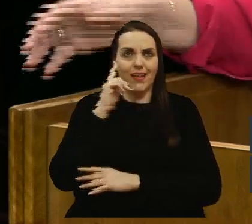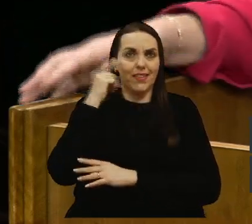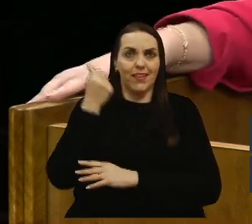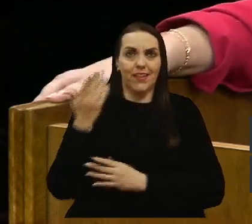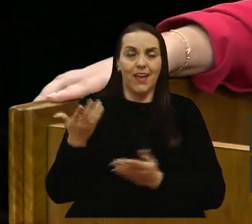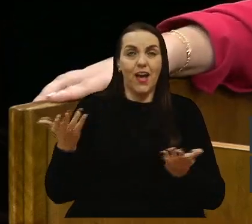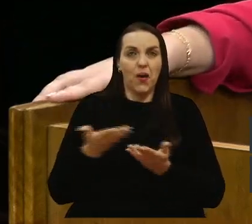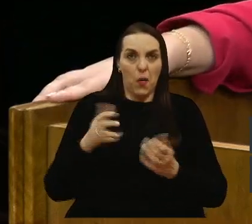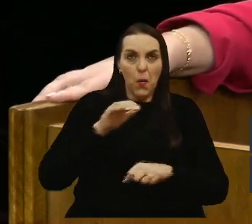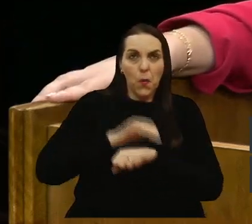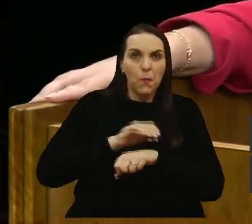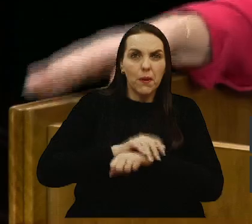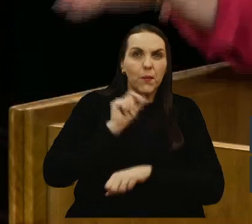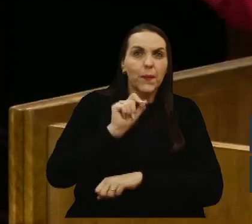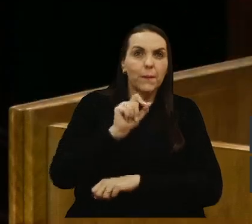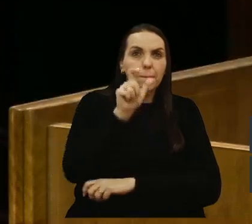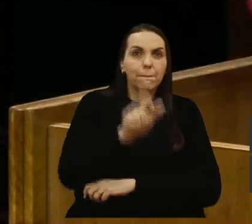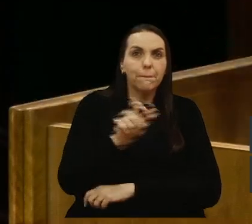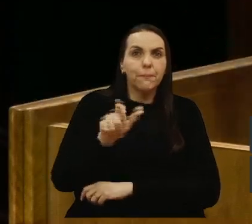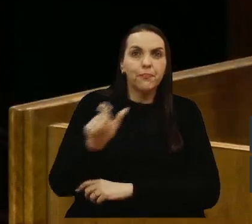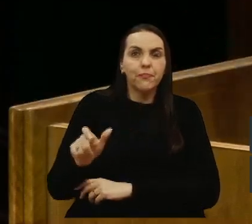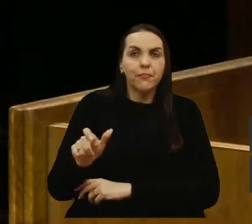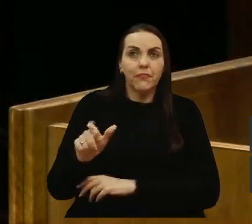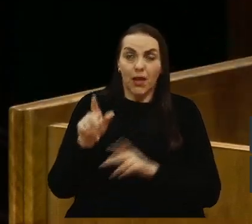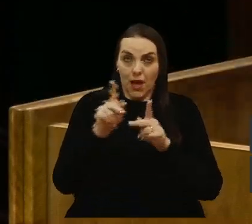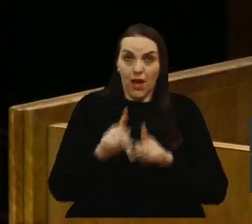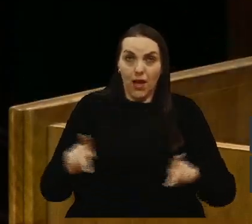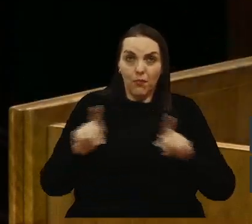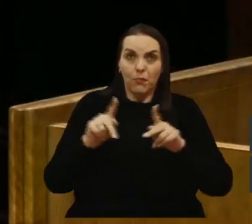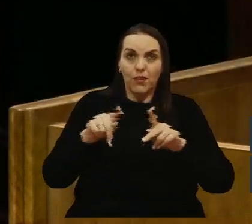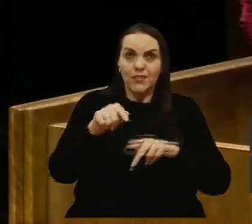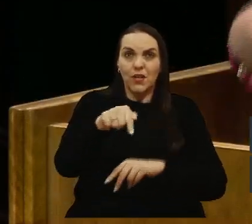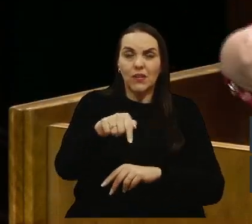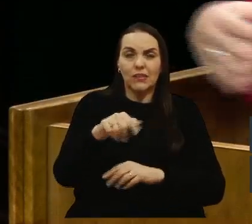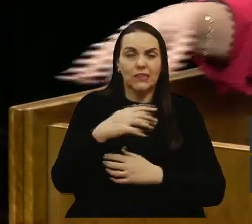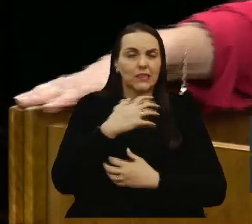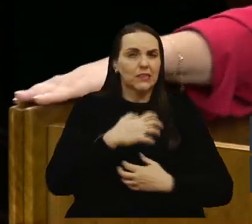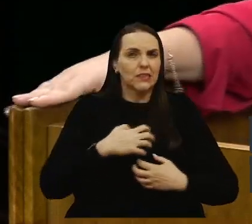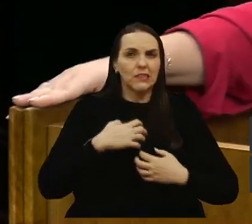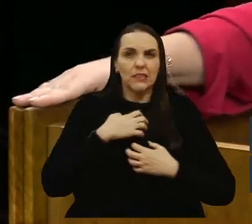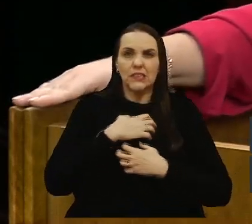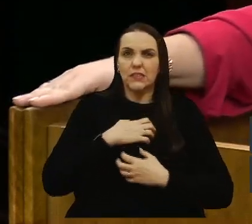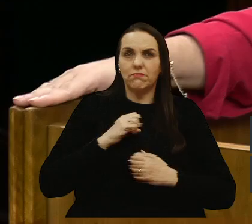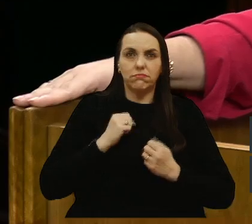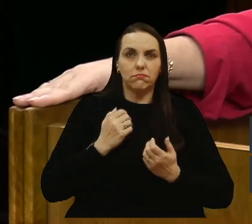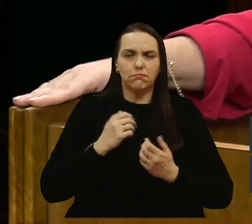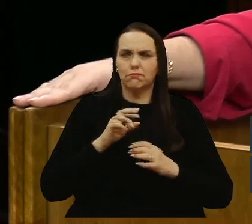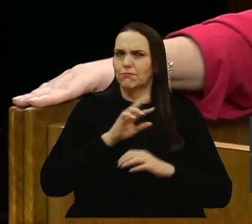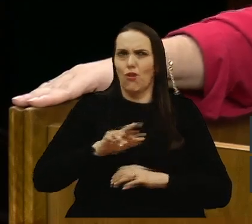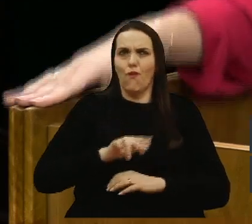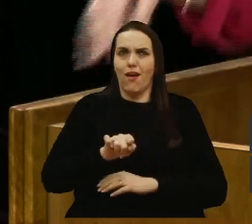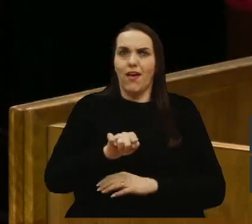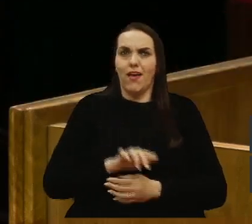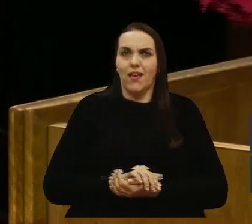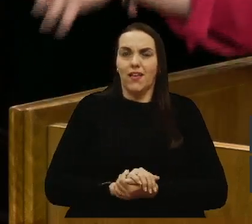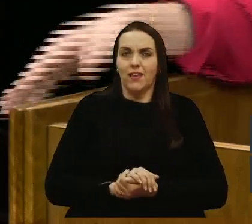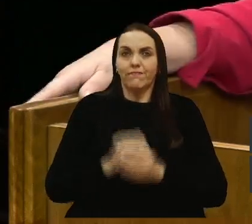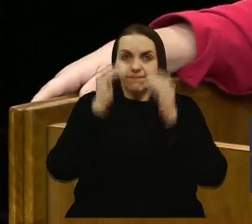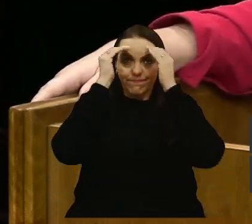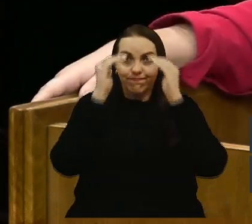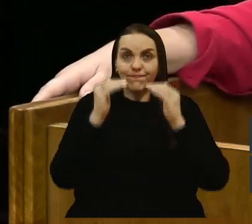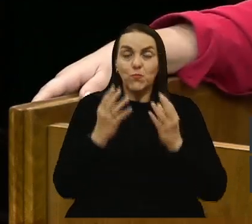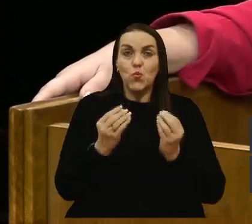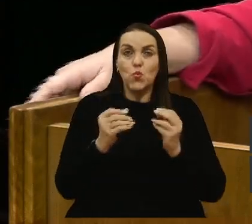agora a culpa é de quem? A culpa é daquela população indignada? Não! Eu respeito muito